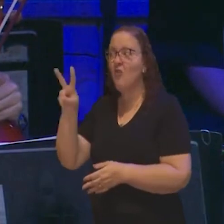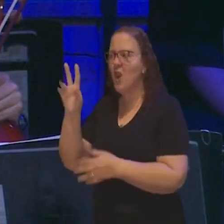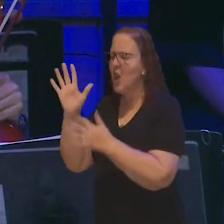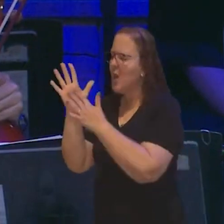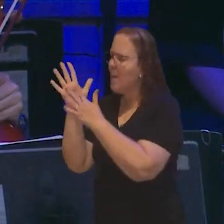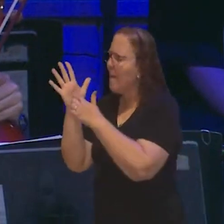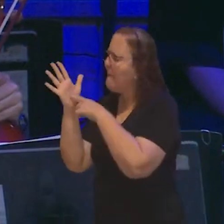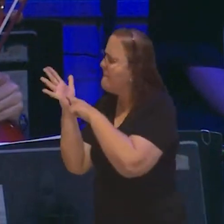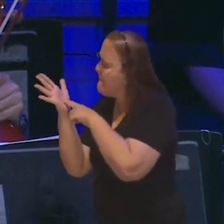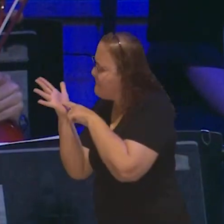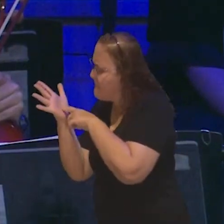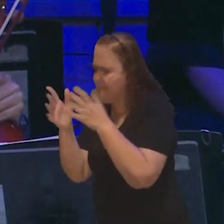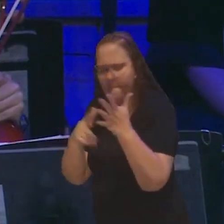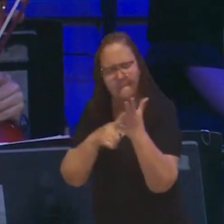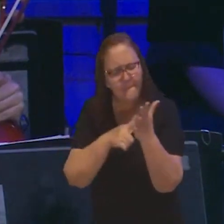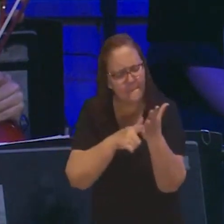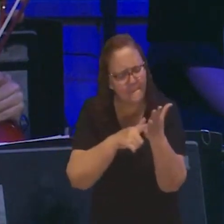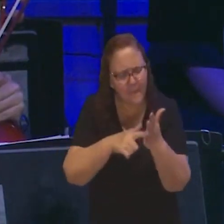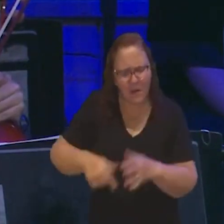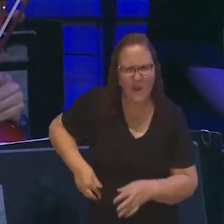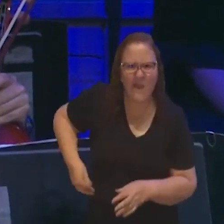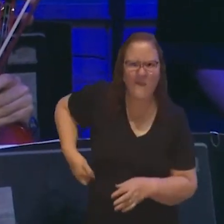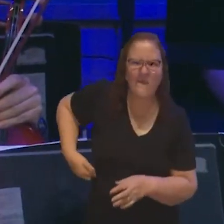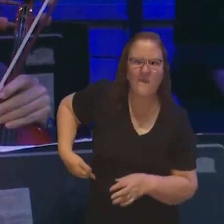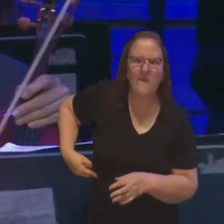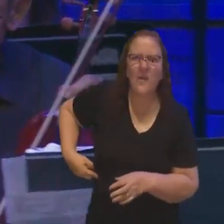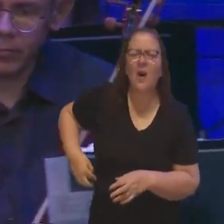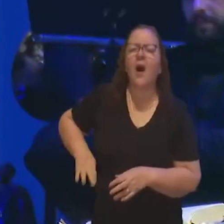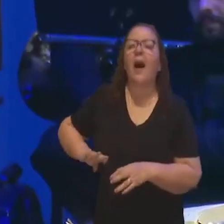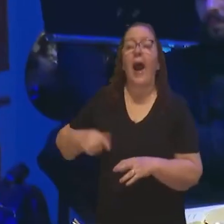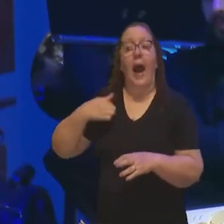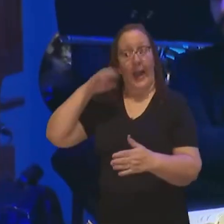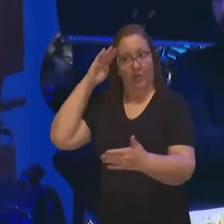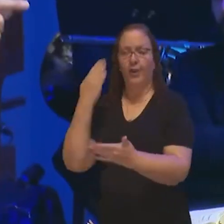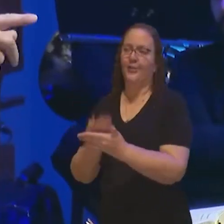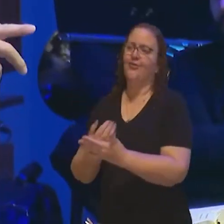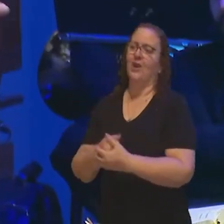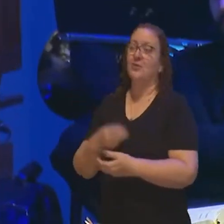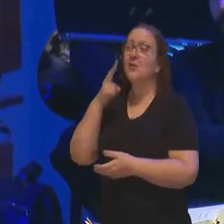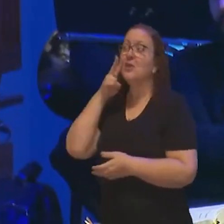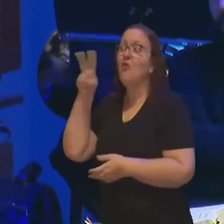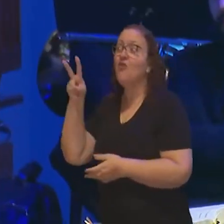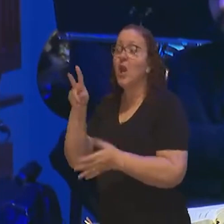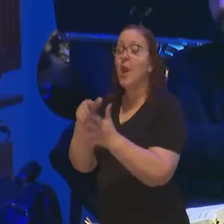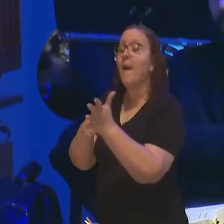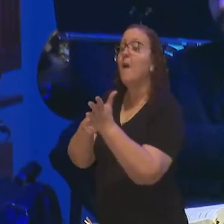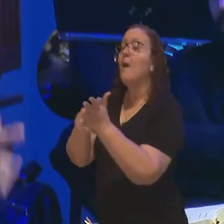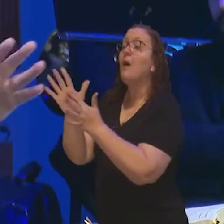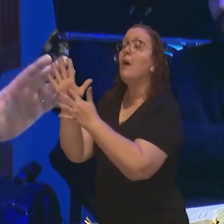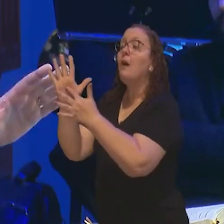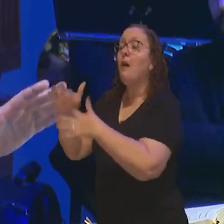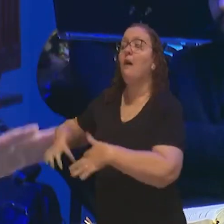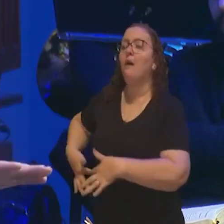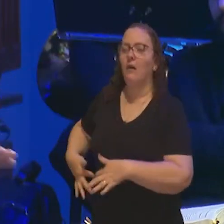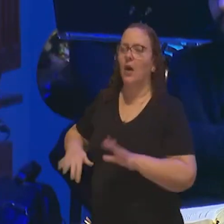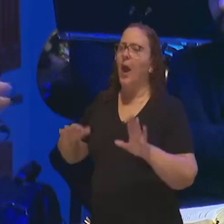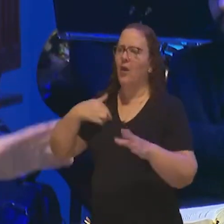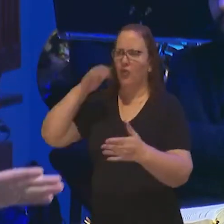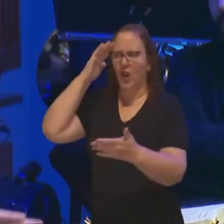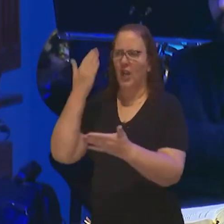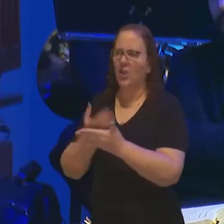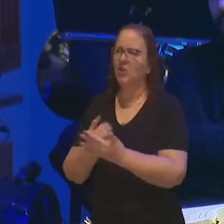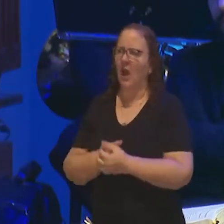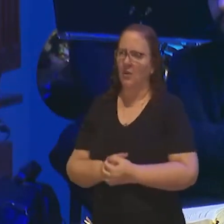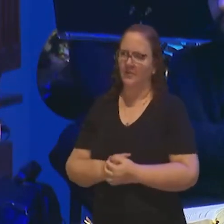Aqui está o perigo. Você pode frequentar uma igreja a vida inteira, você pode ouvir e receber convite de pessoas para que você